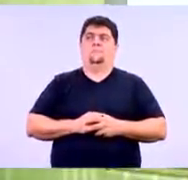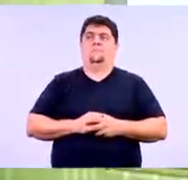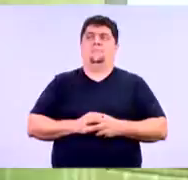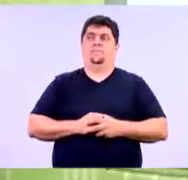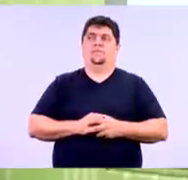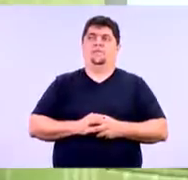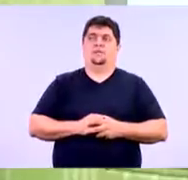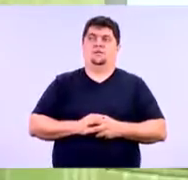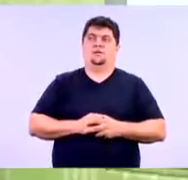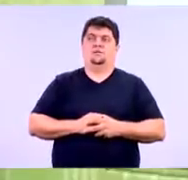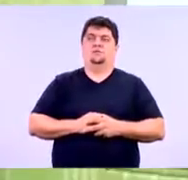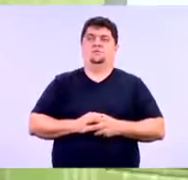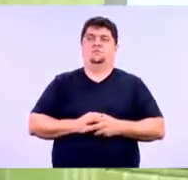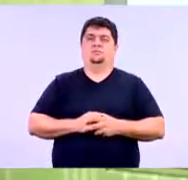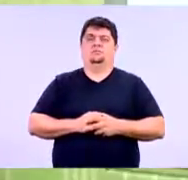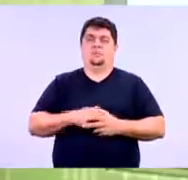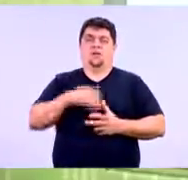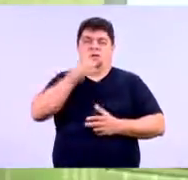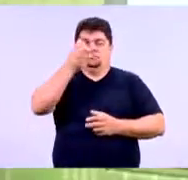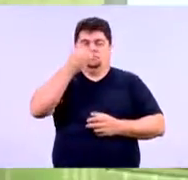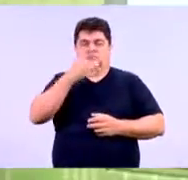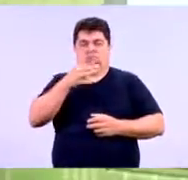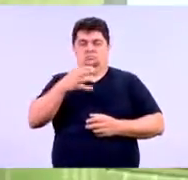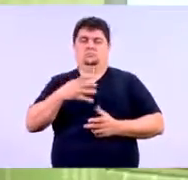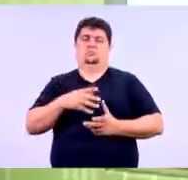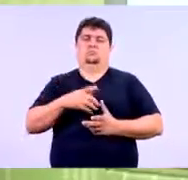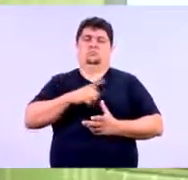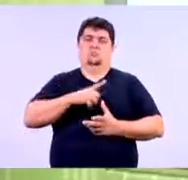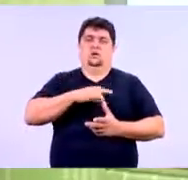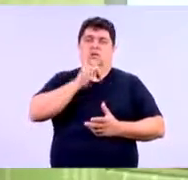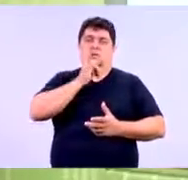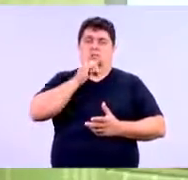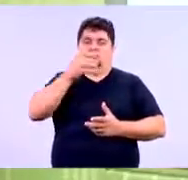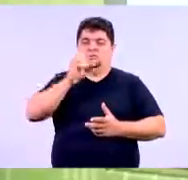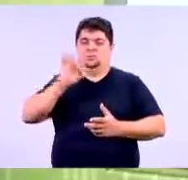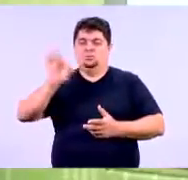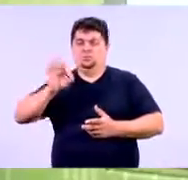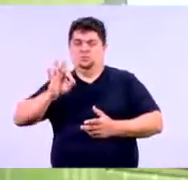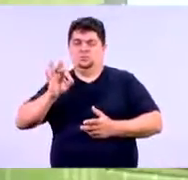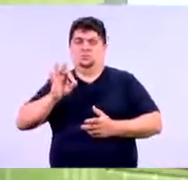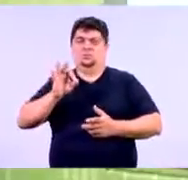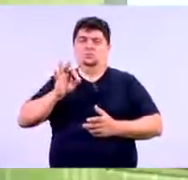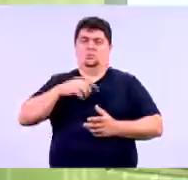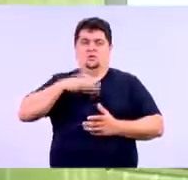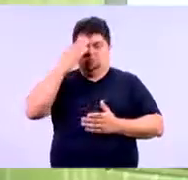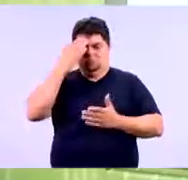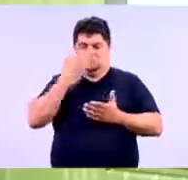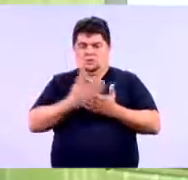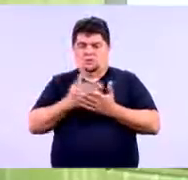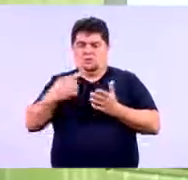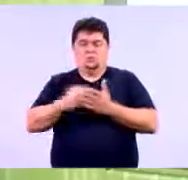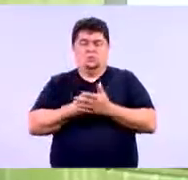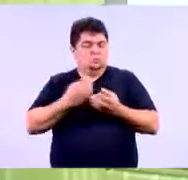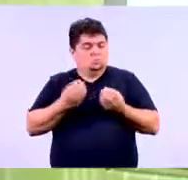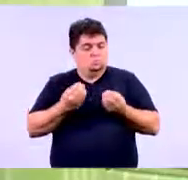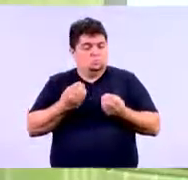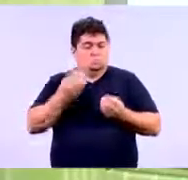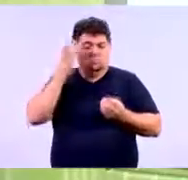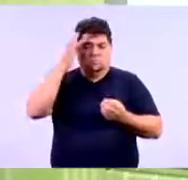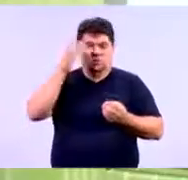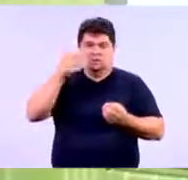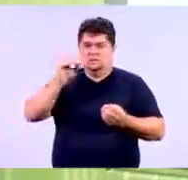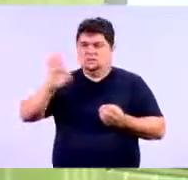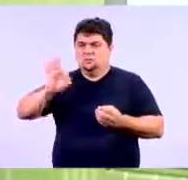a respeito do 100% que o senhor disse, dos contribuintes. Na verdade, acredito eu que ele quis dizer se 100%